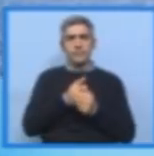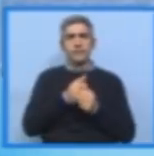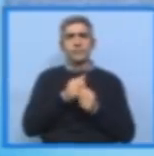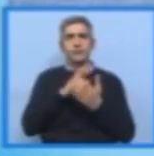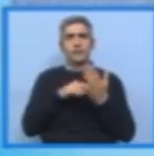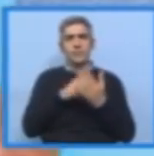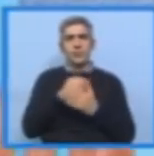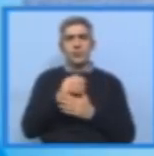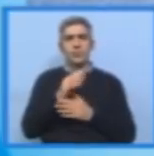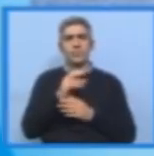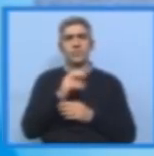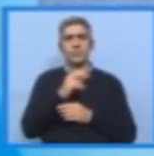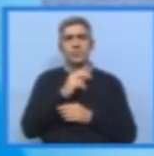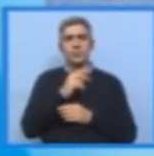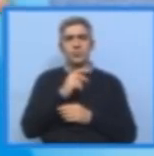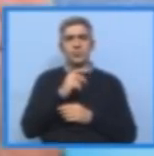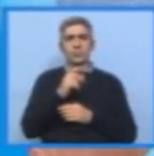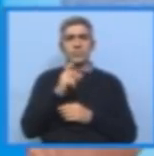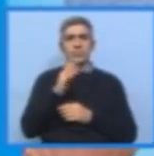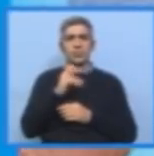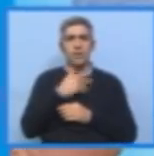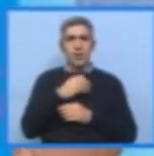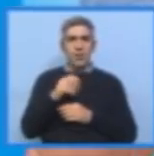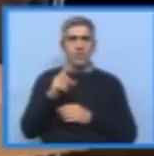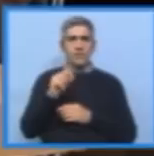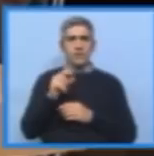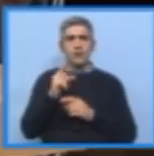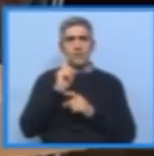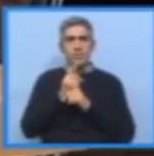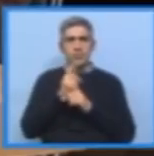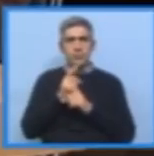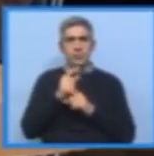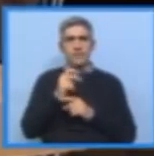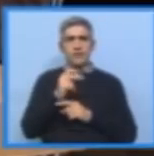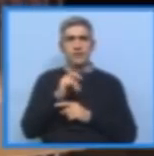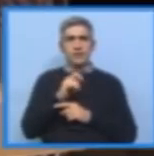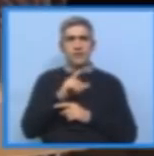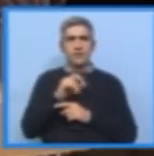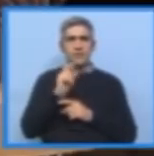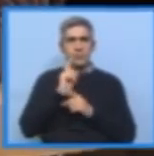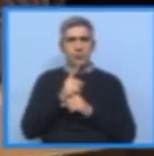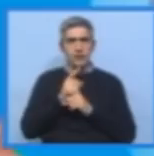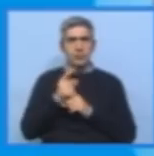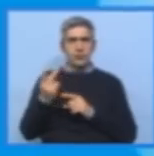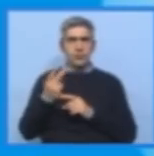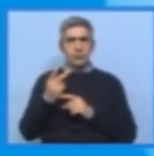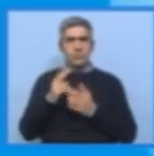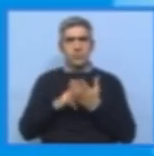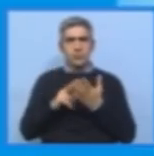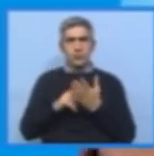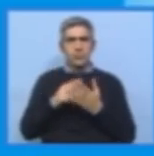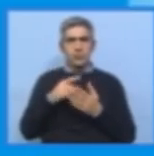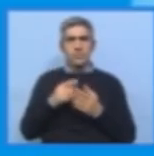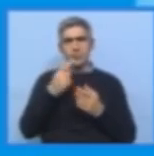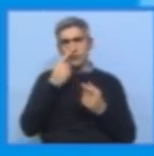vamos ler o mesmo Evangelho ao celebrar nós de Natal, vocês a Epifania, mas vamos ler o mesmo Evangelho. Mais uma vez, há